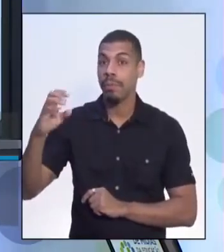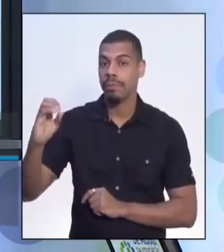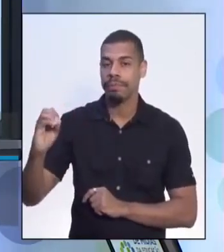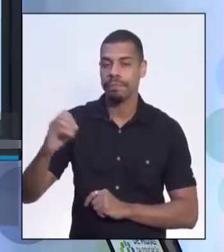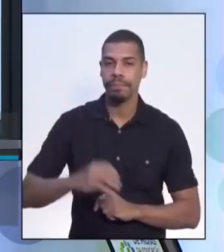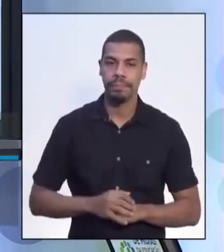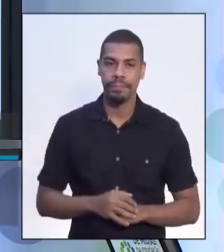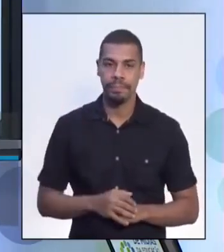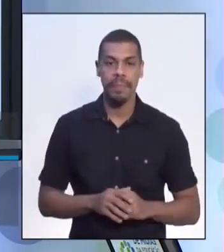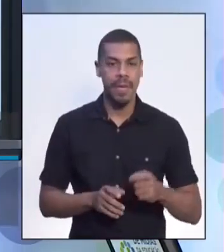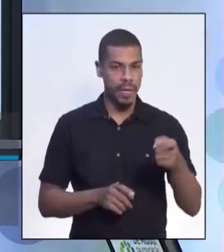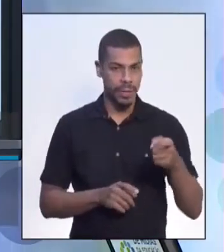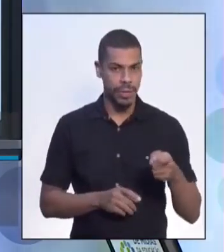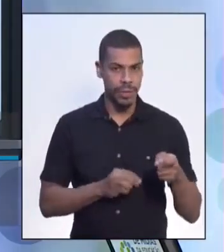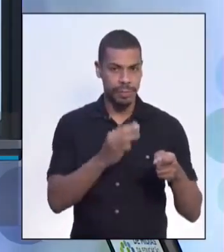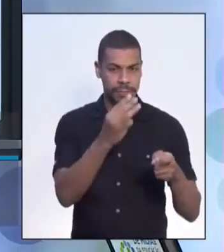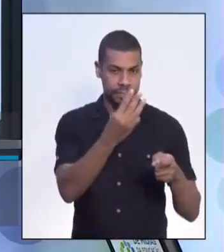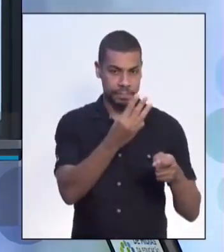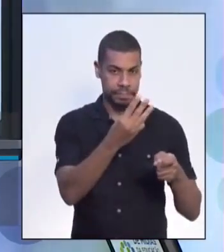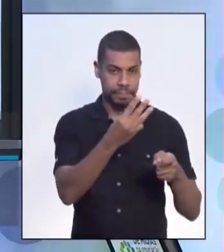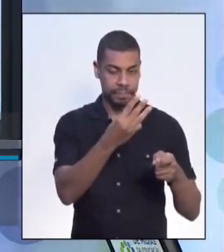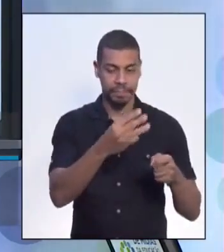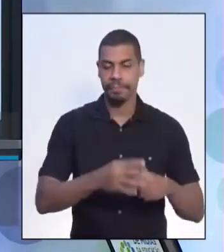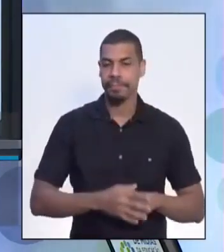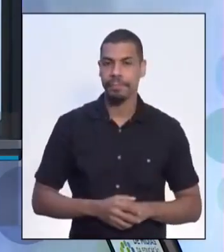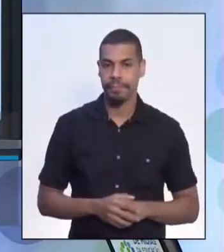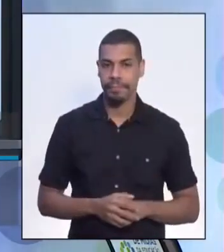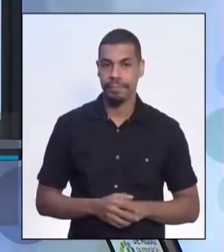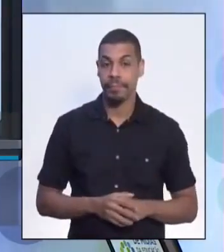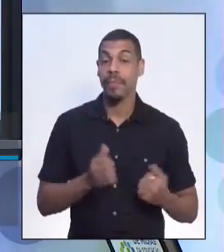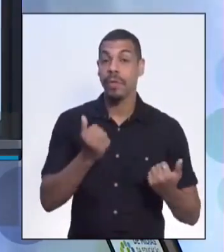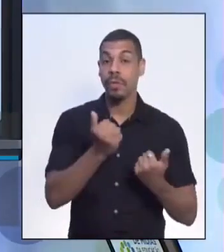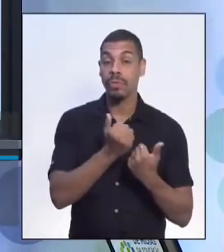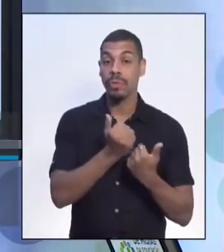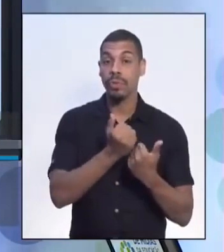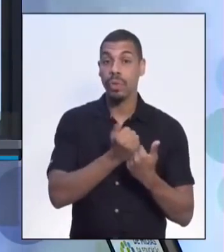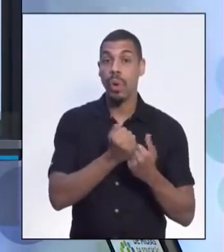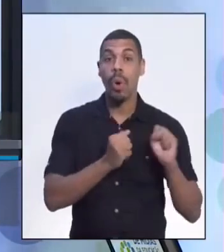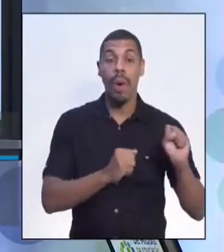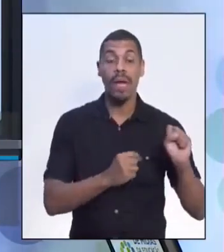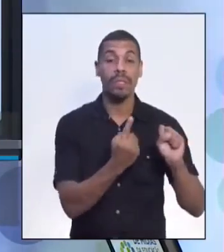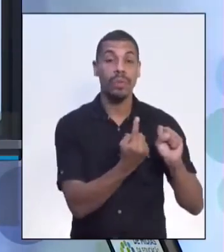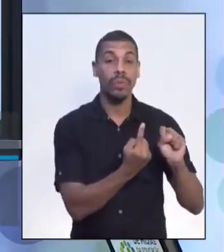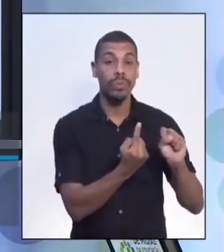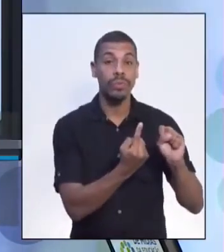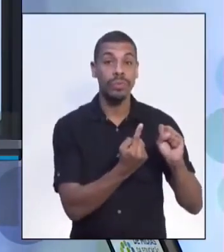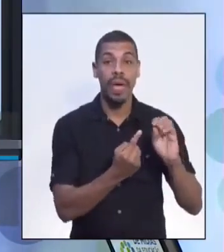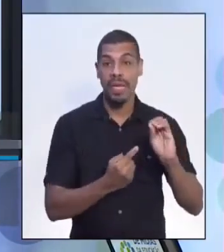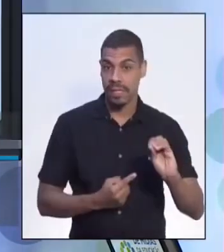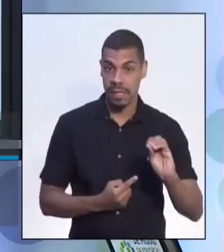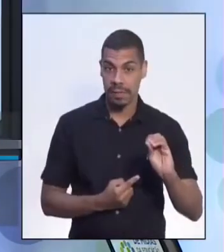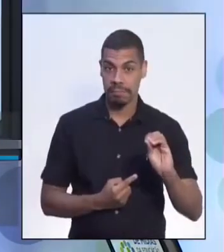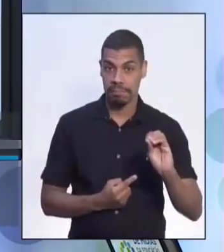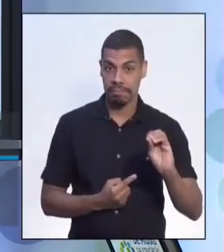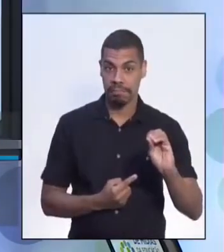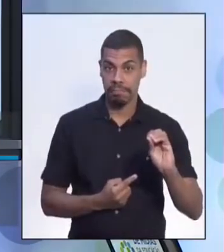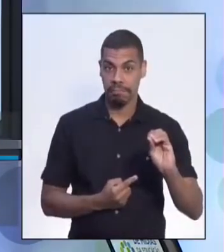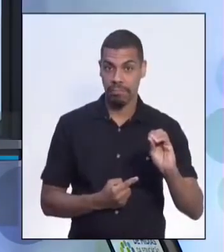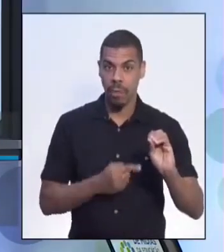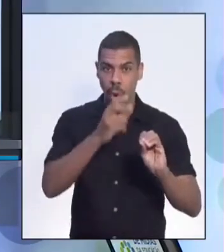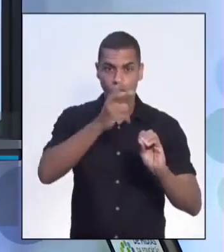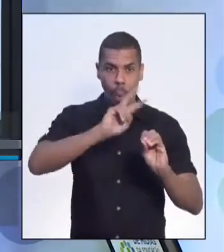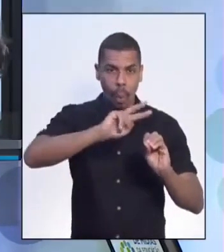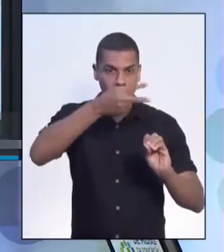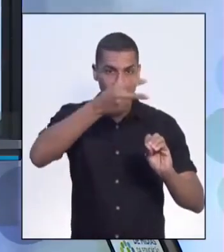bem. X, S1 deu 0. Então, o termo x ao quadrado vai sumir, não vou